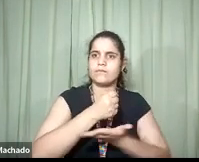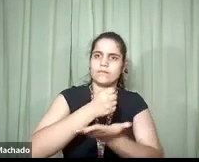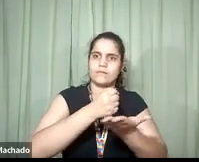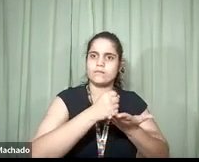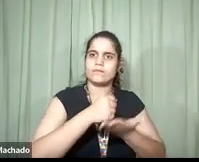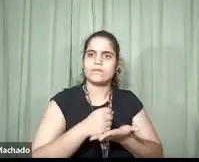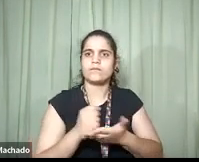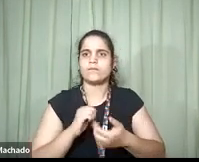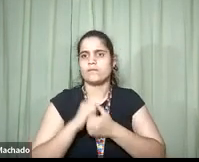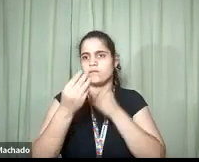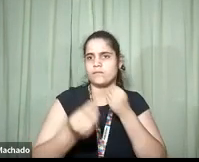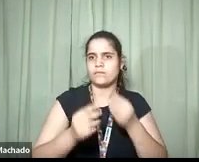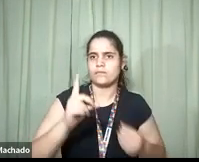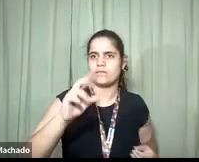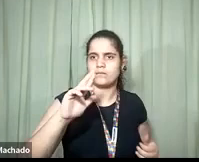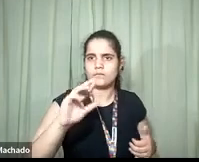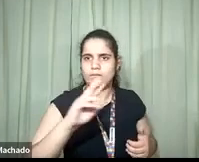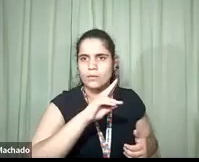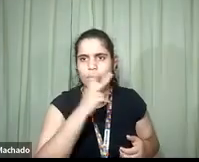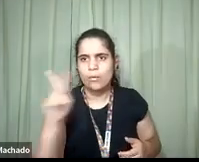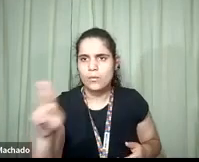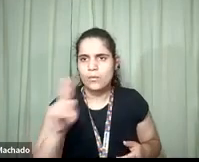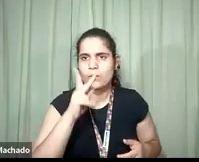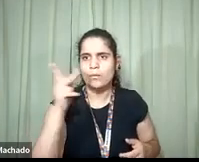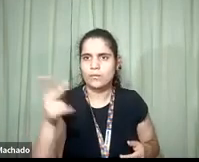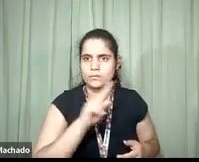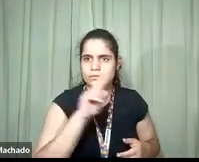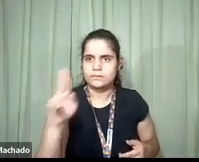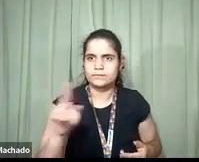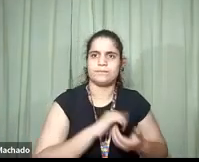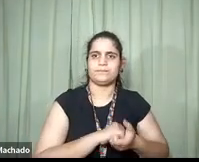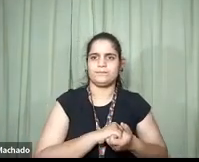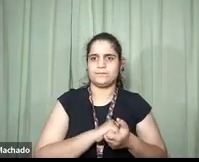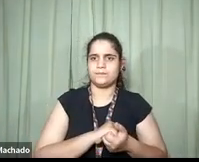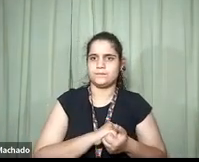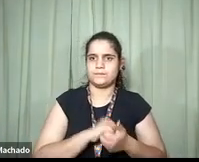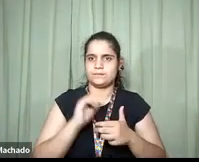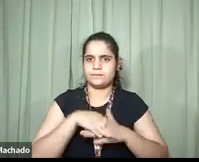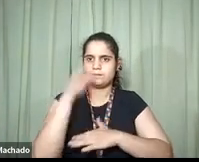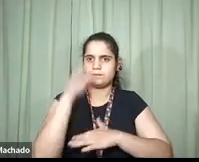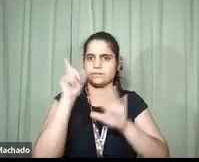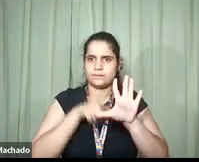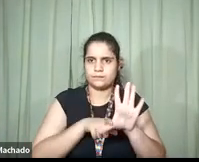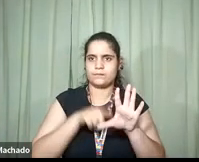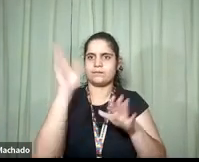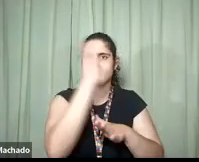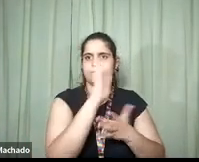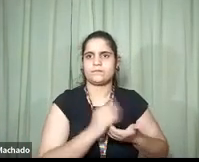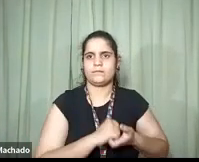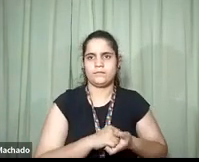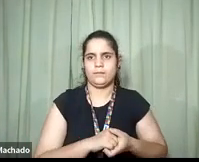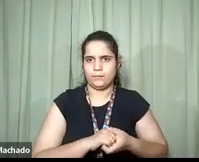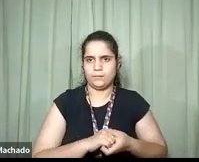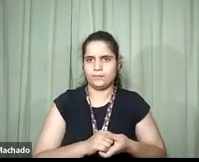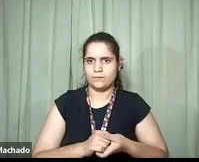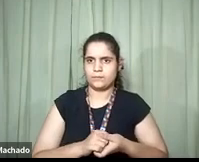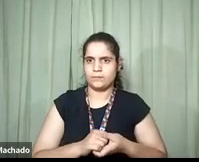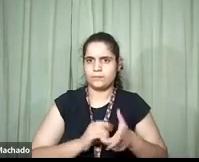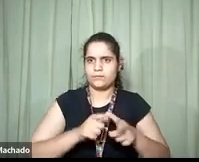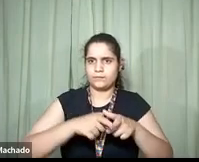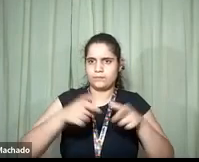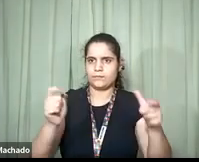como o doutor Salomão nos trouxe hoje pela tarde em Angola, amanhã no Brasil, é algo de grande